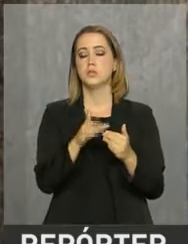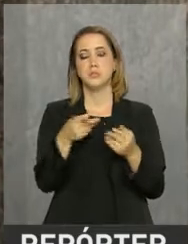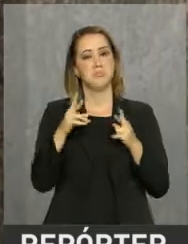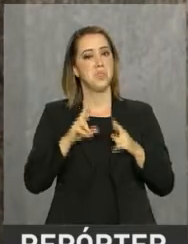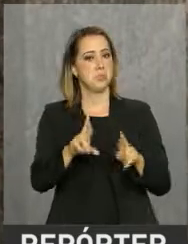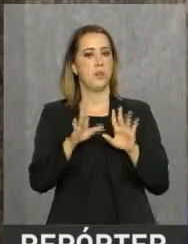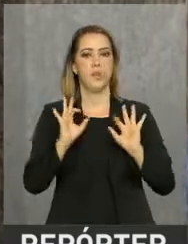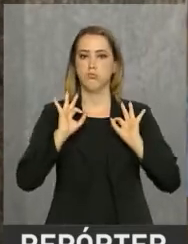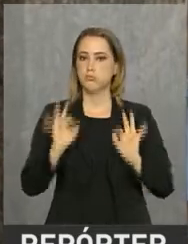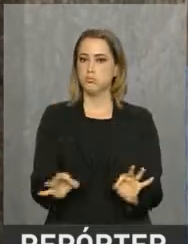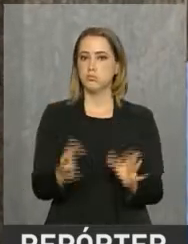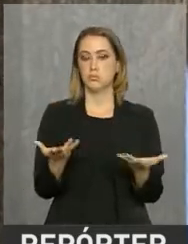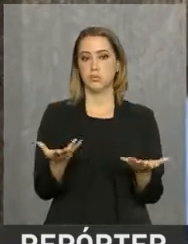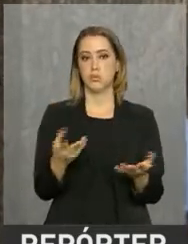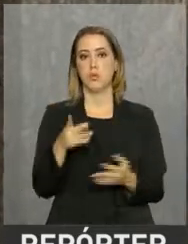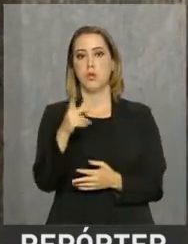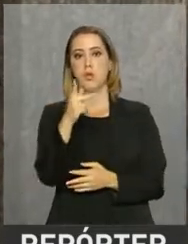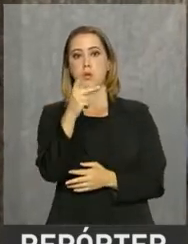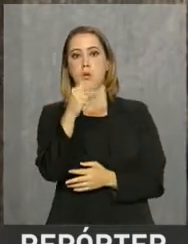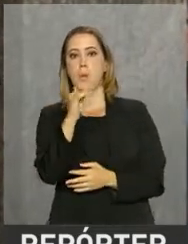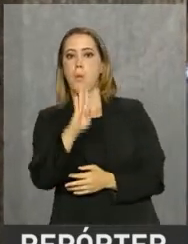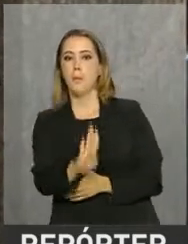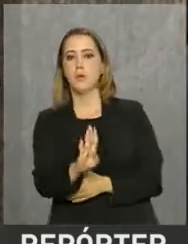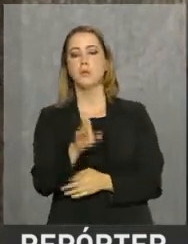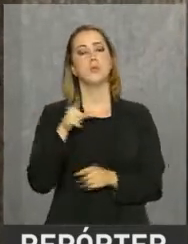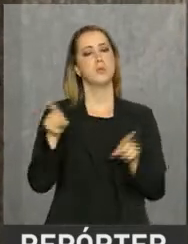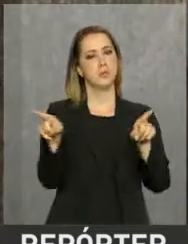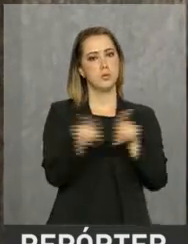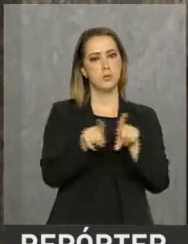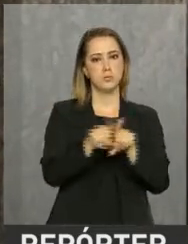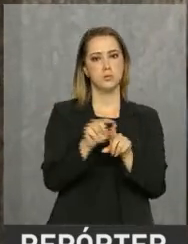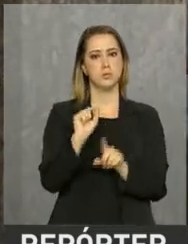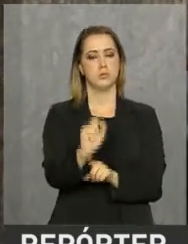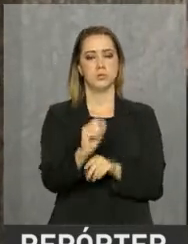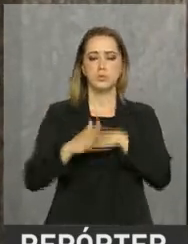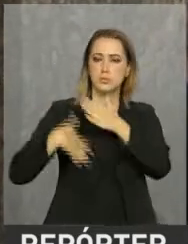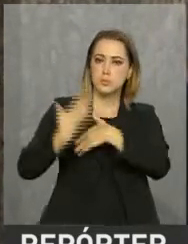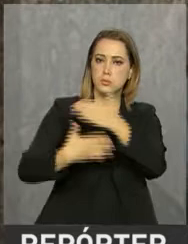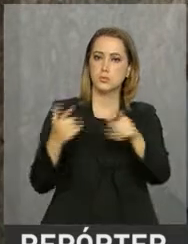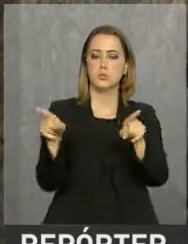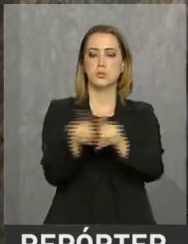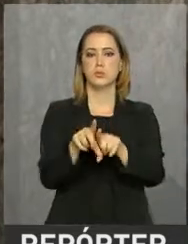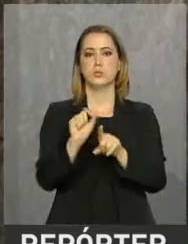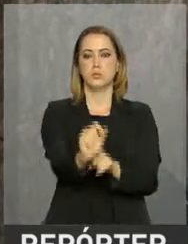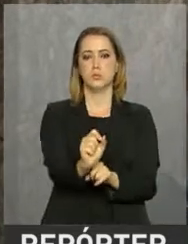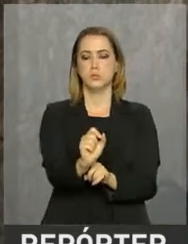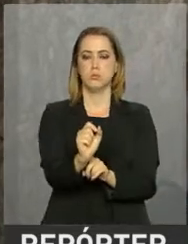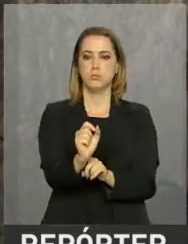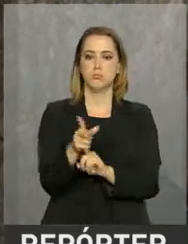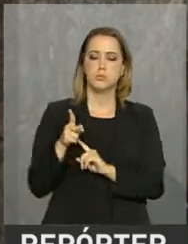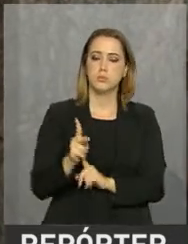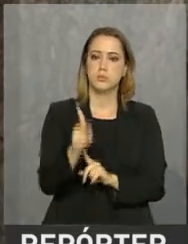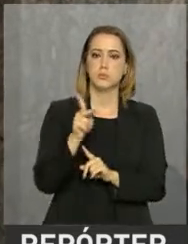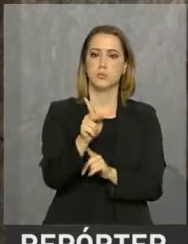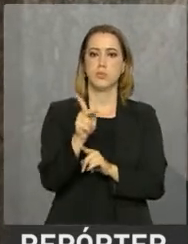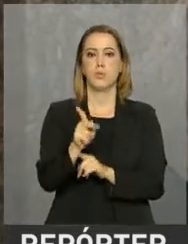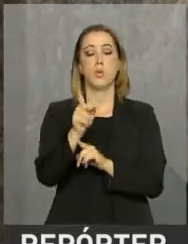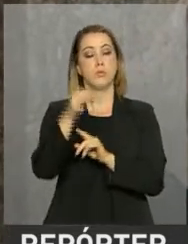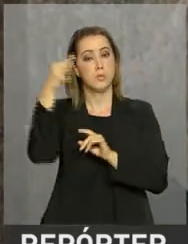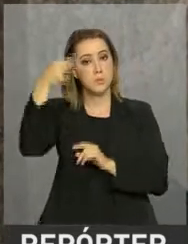esperado. Em relação ao PIB, também é um processo onde está cada vez mais